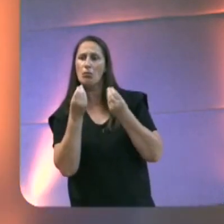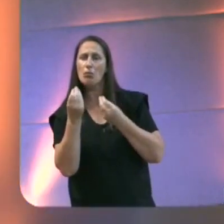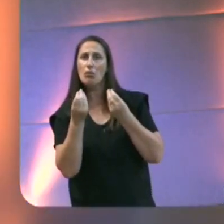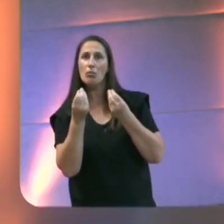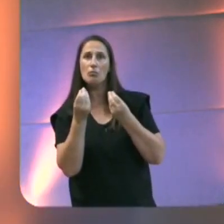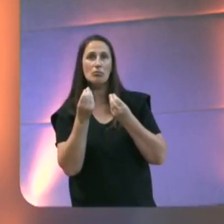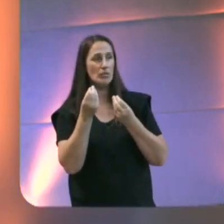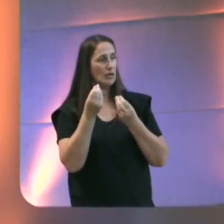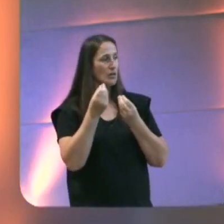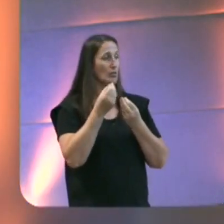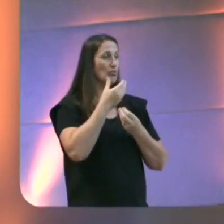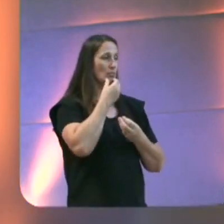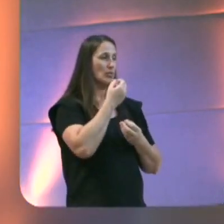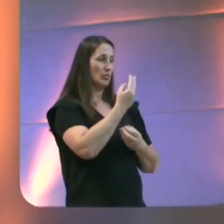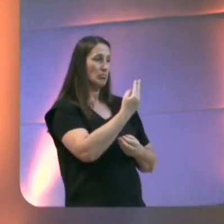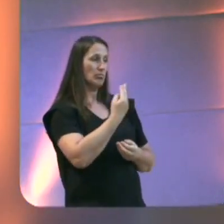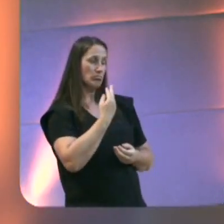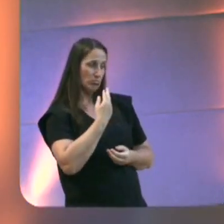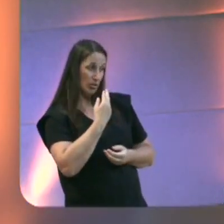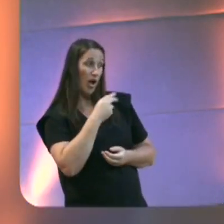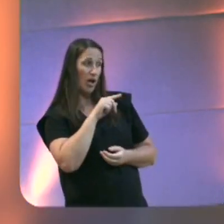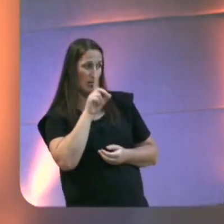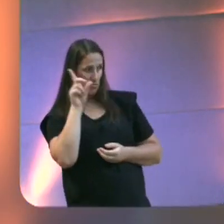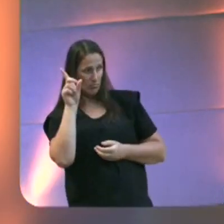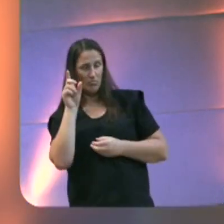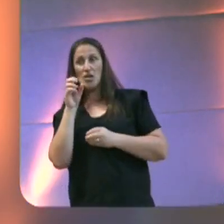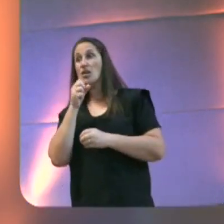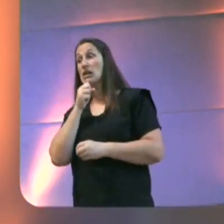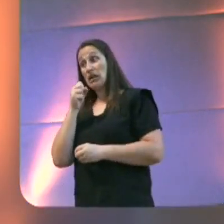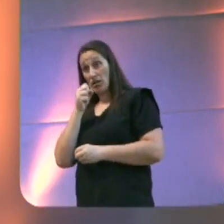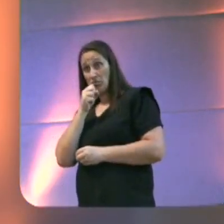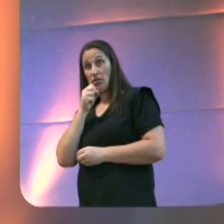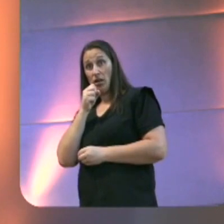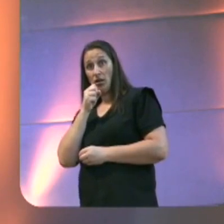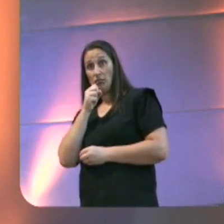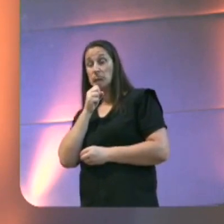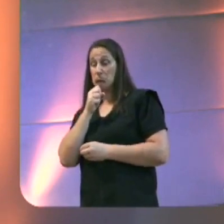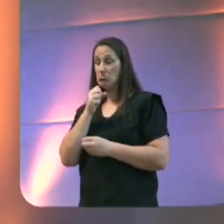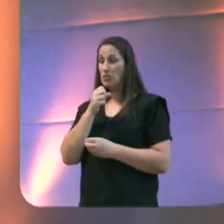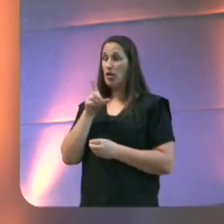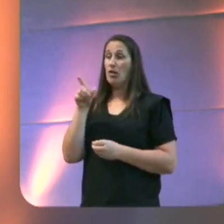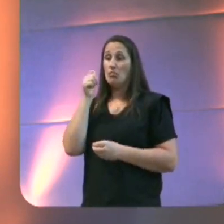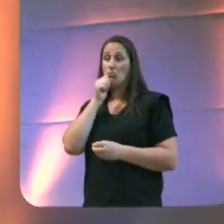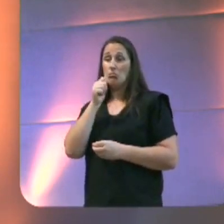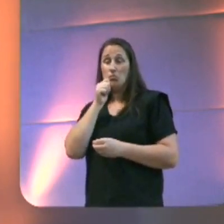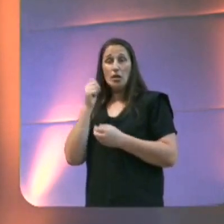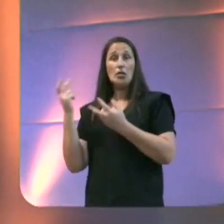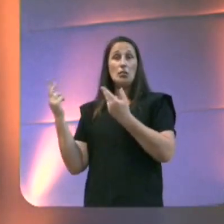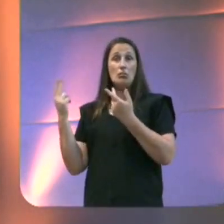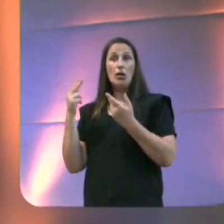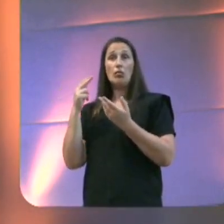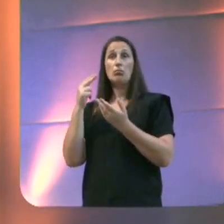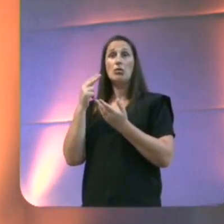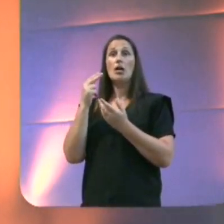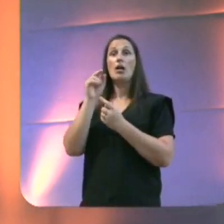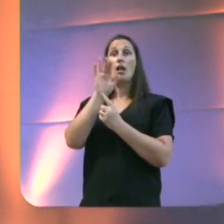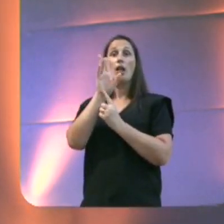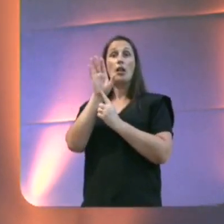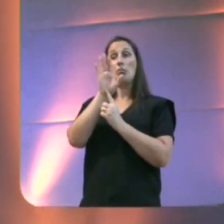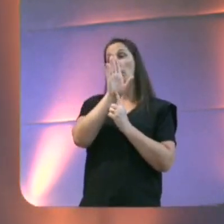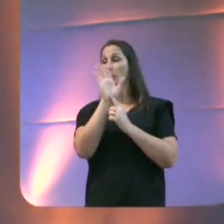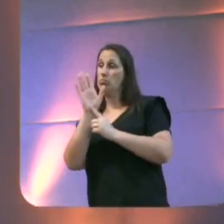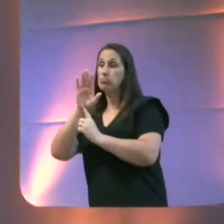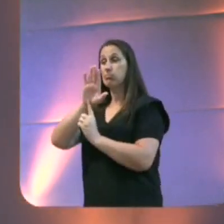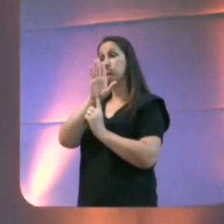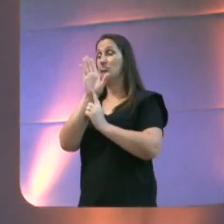está fazendo um solo. Aí eu entendi mais ou menos. Muito bem, e estava ela lá, e ela fazia assim com a lamparina, e fazia assim com e